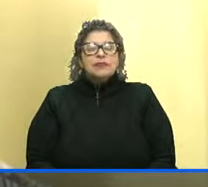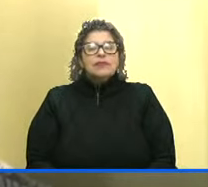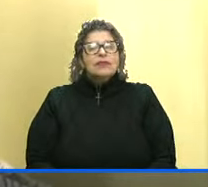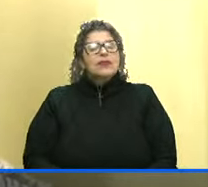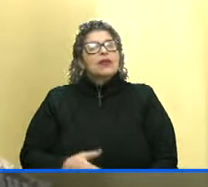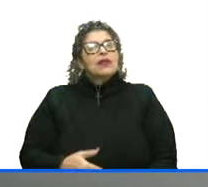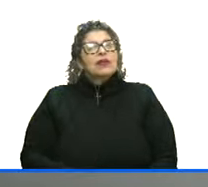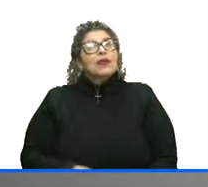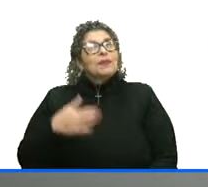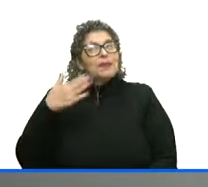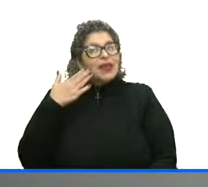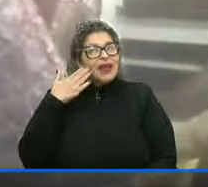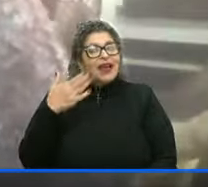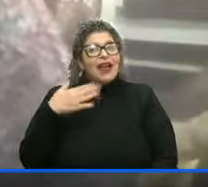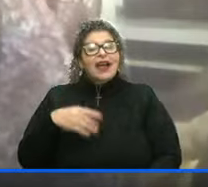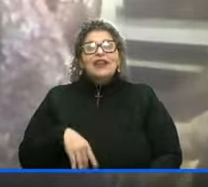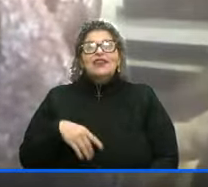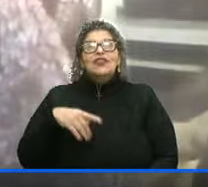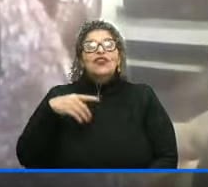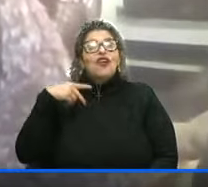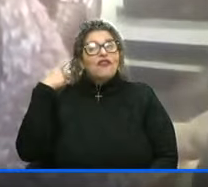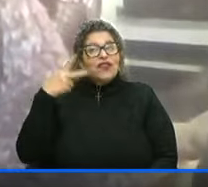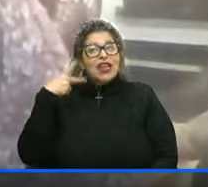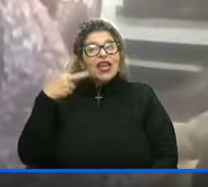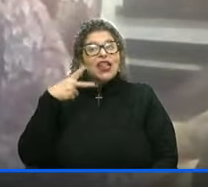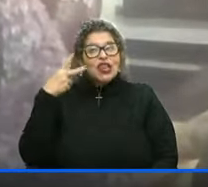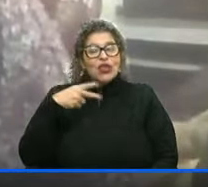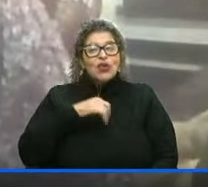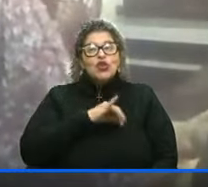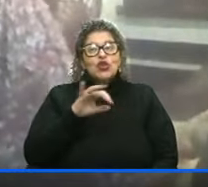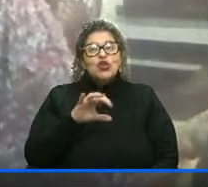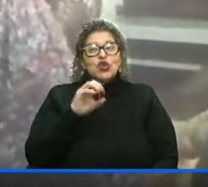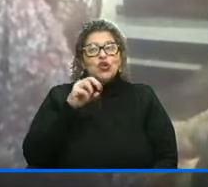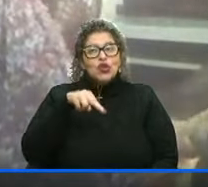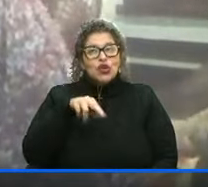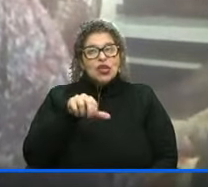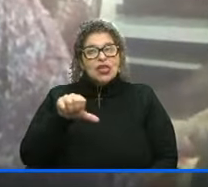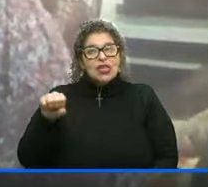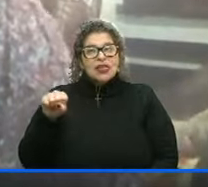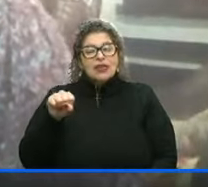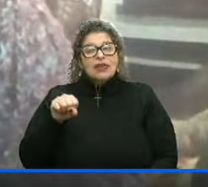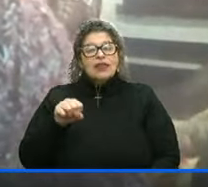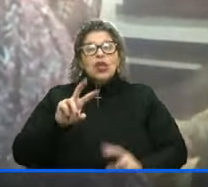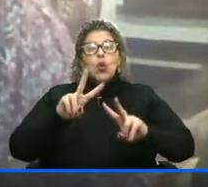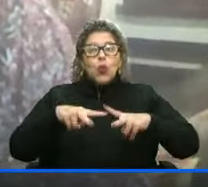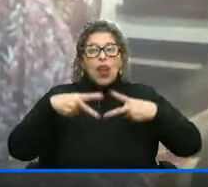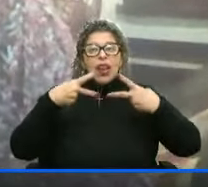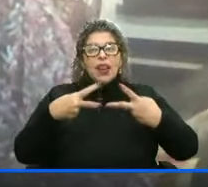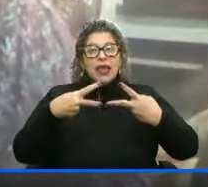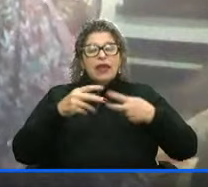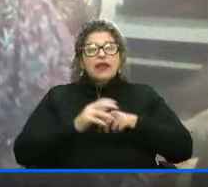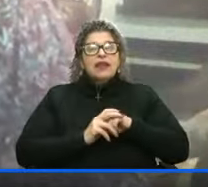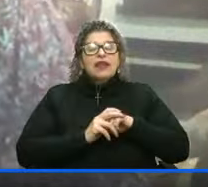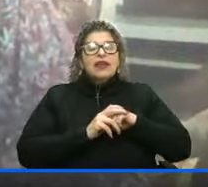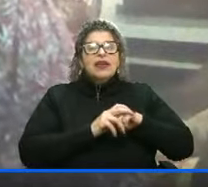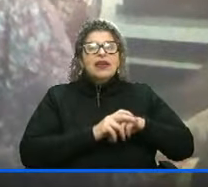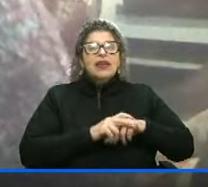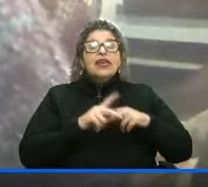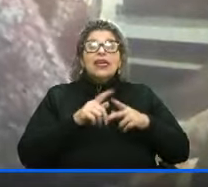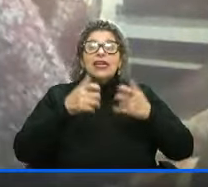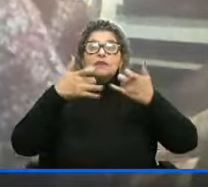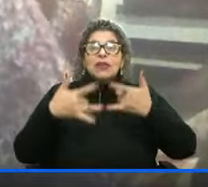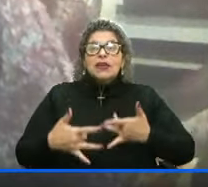Obrigada, vereador Jonas. Eu coloquei aí, vereador, o link para essa radiografia da educação infantil, que